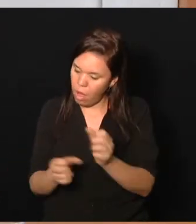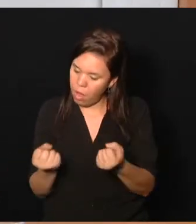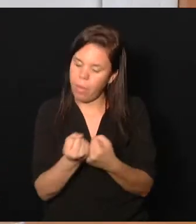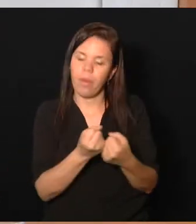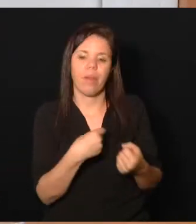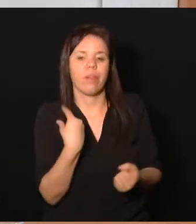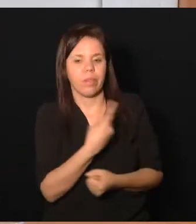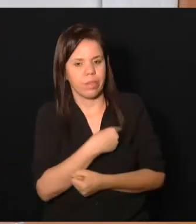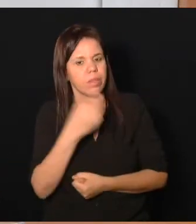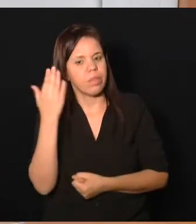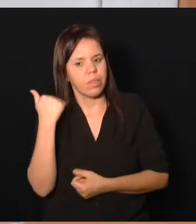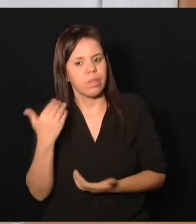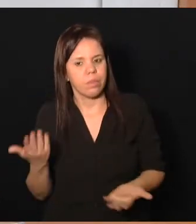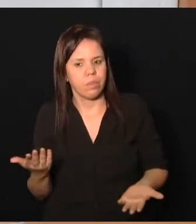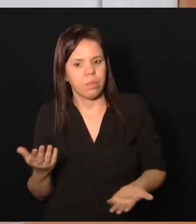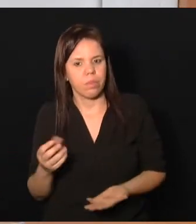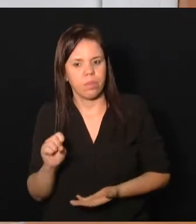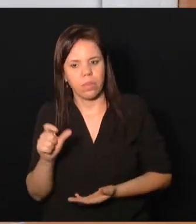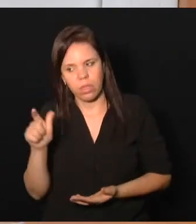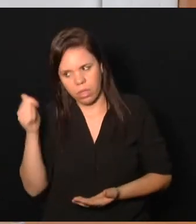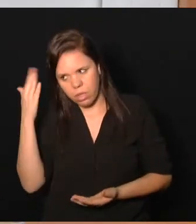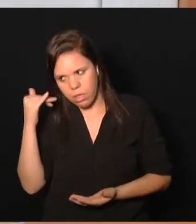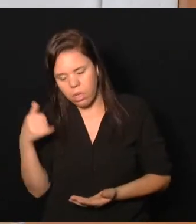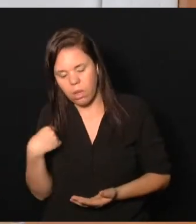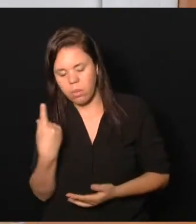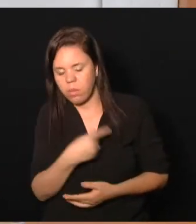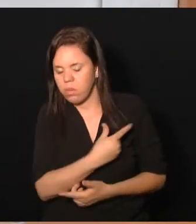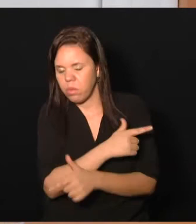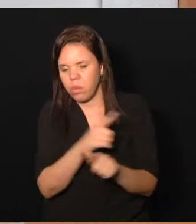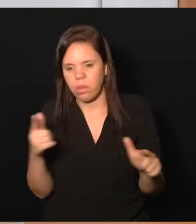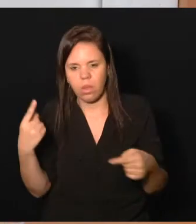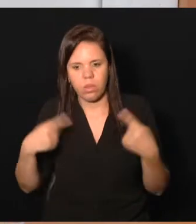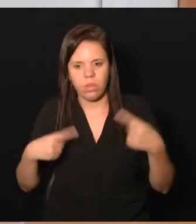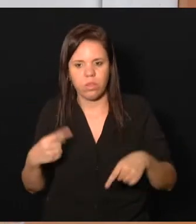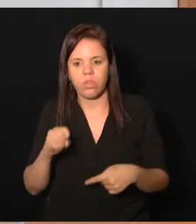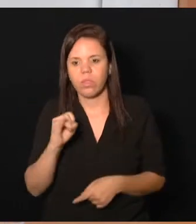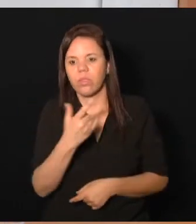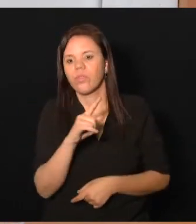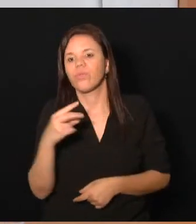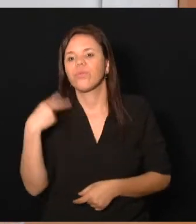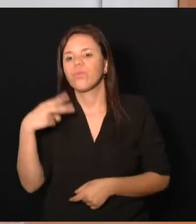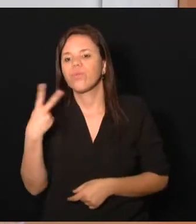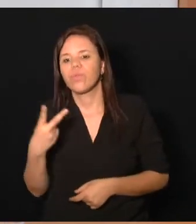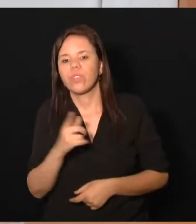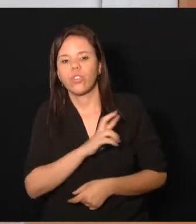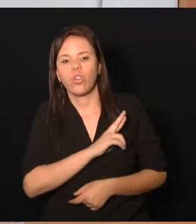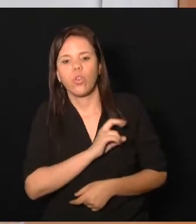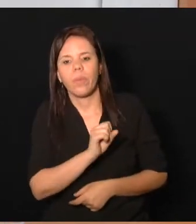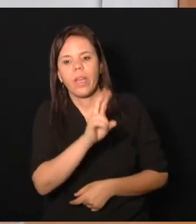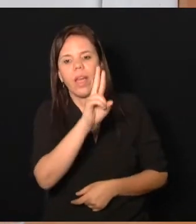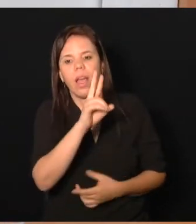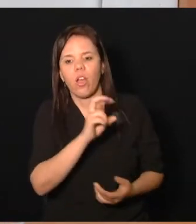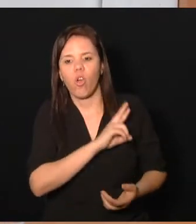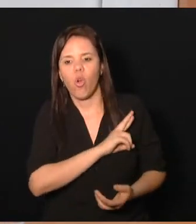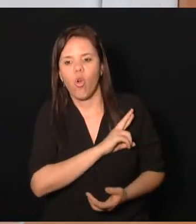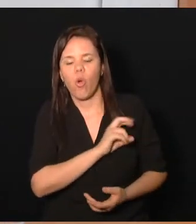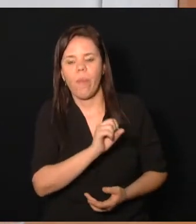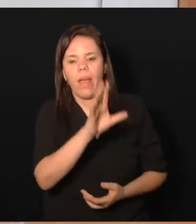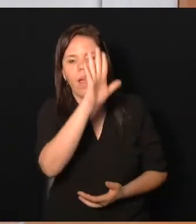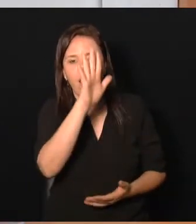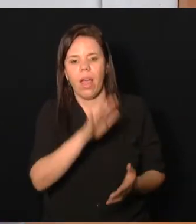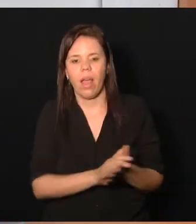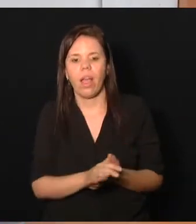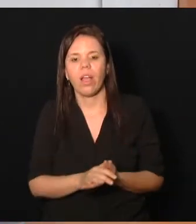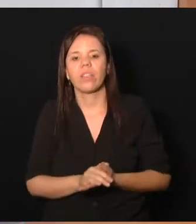gente sabe, não teria esse tipo de discussão. Sem um vereador como o Rubens Gás, o José Carlos, o Jorge Schneider